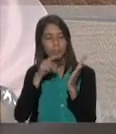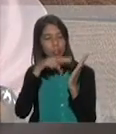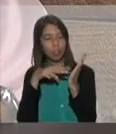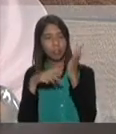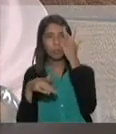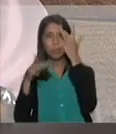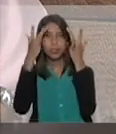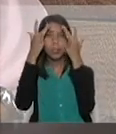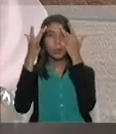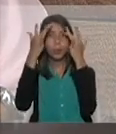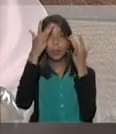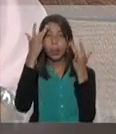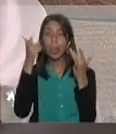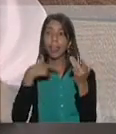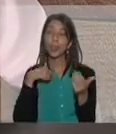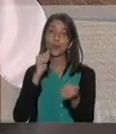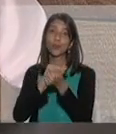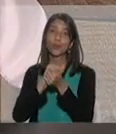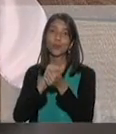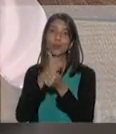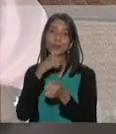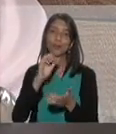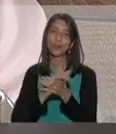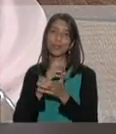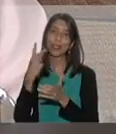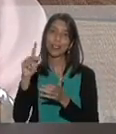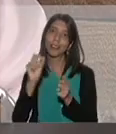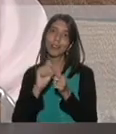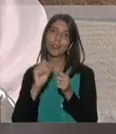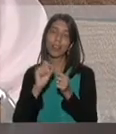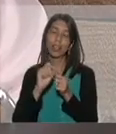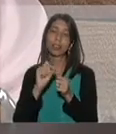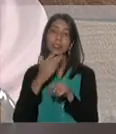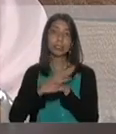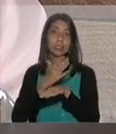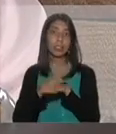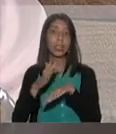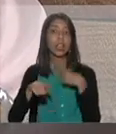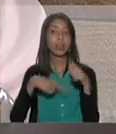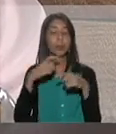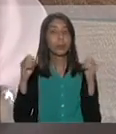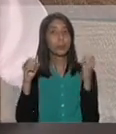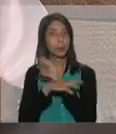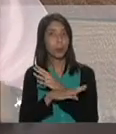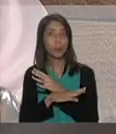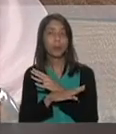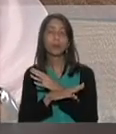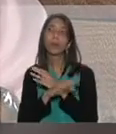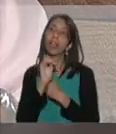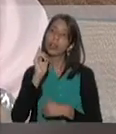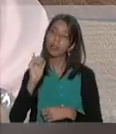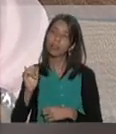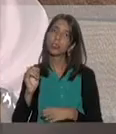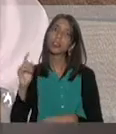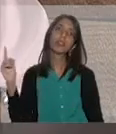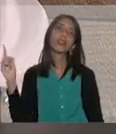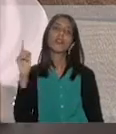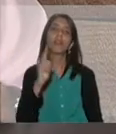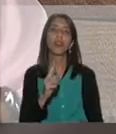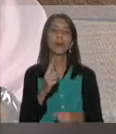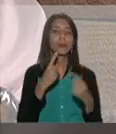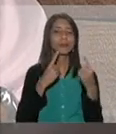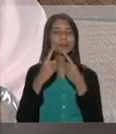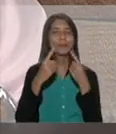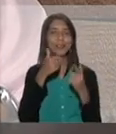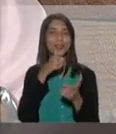estudando o texto, tinha que decorar ali na hora. Eu ia contracenar com a mulher dele na sala. E ele falou assim, depois quando você estiver pronto, você me fala, e aí